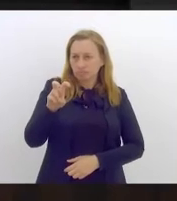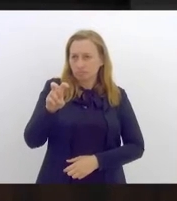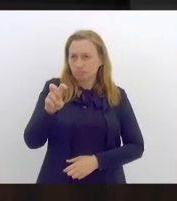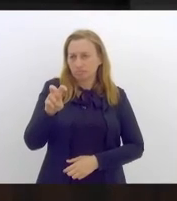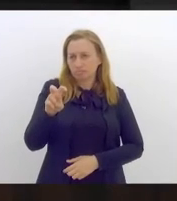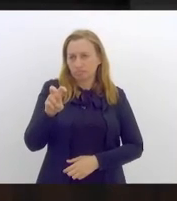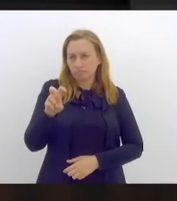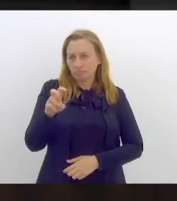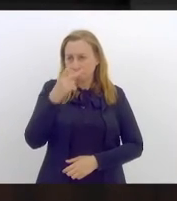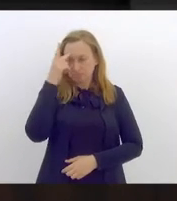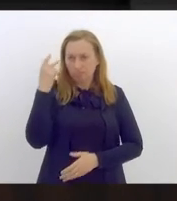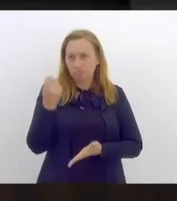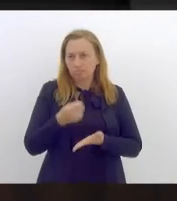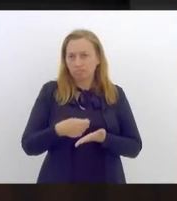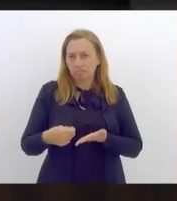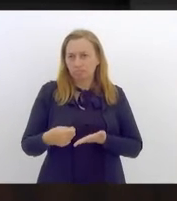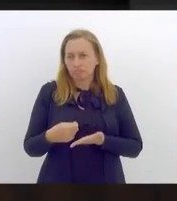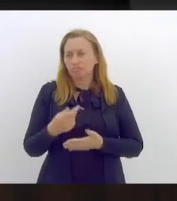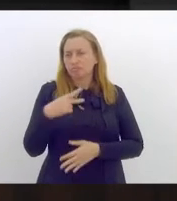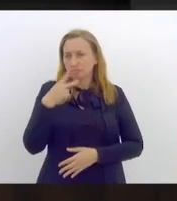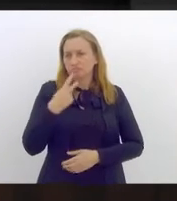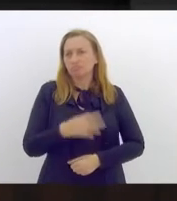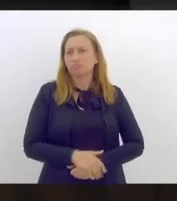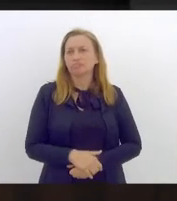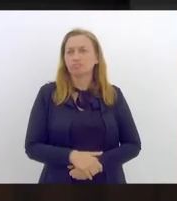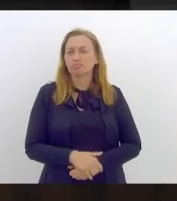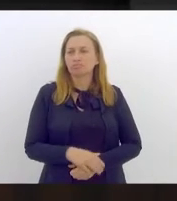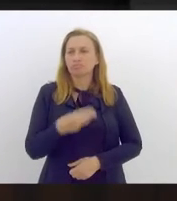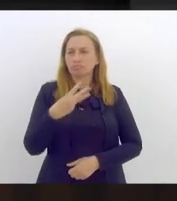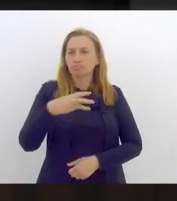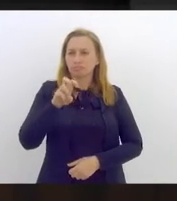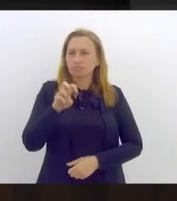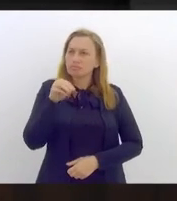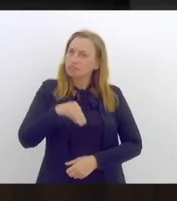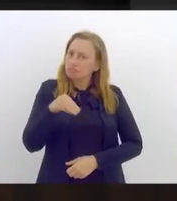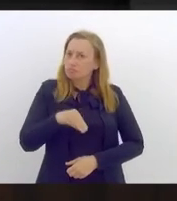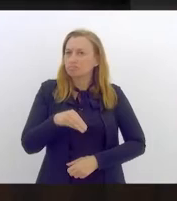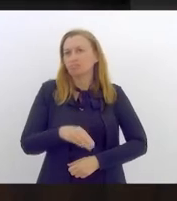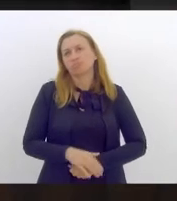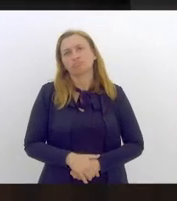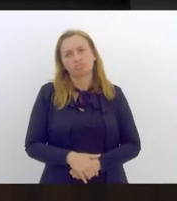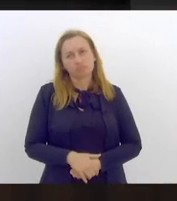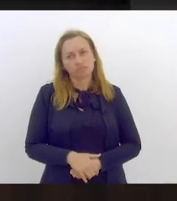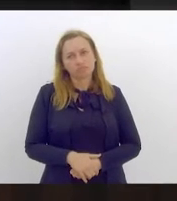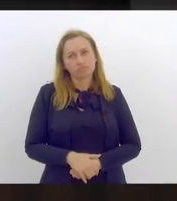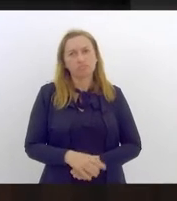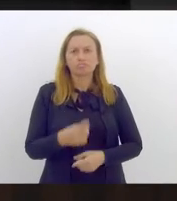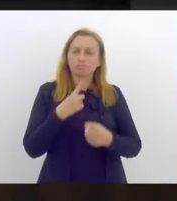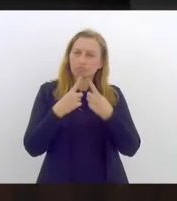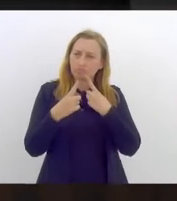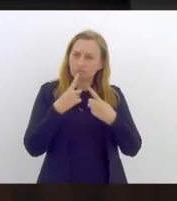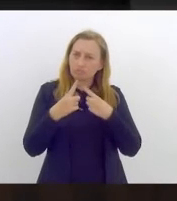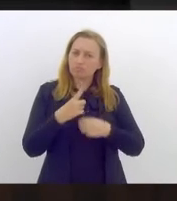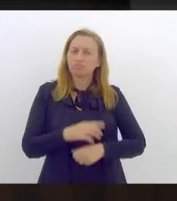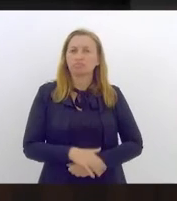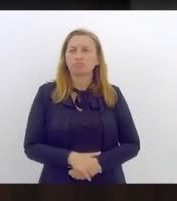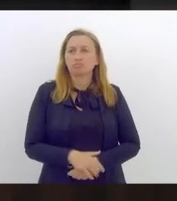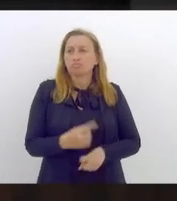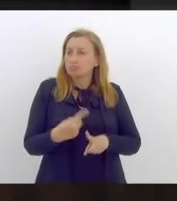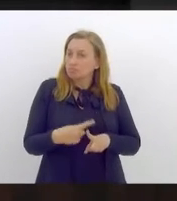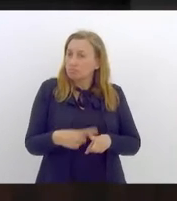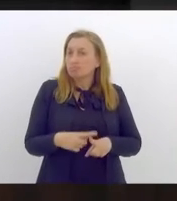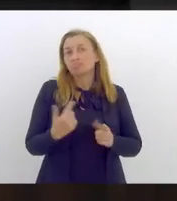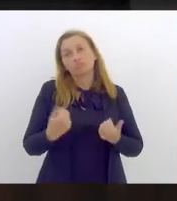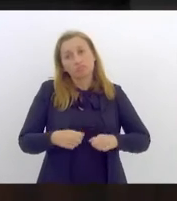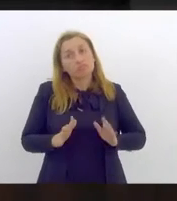inscritos e temos precisamente 35 minutos para discutir, porque temos